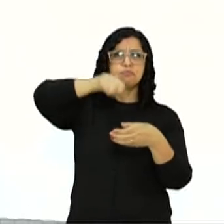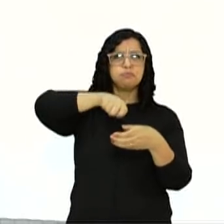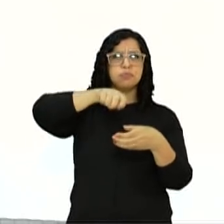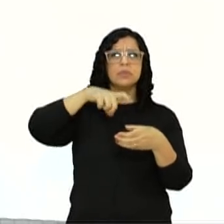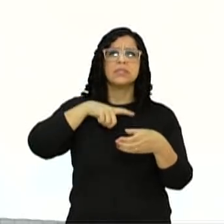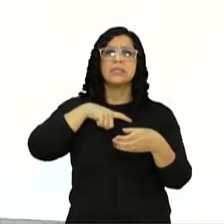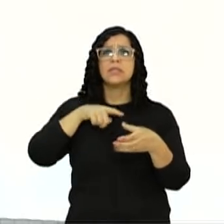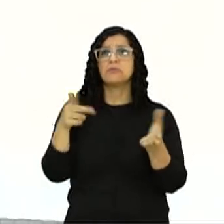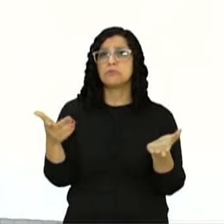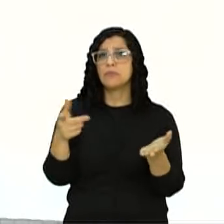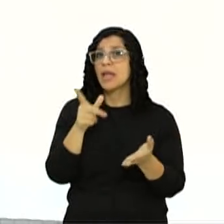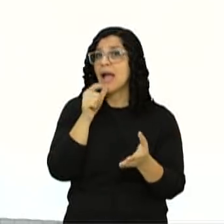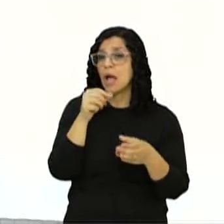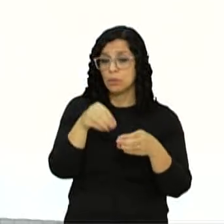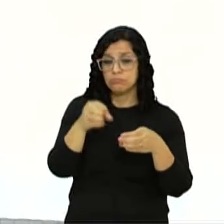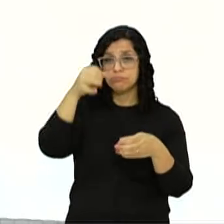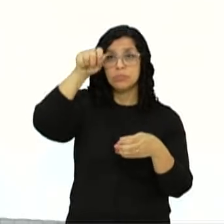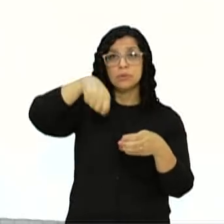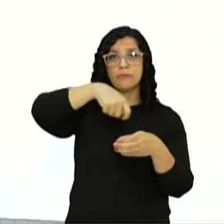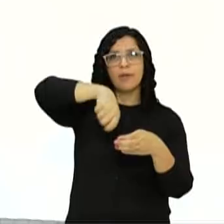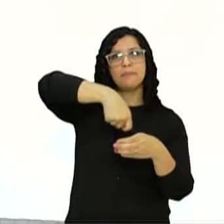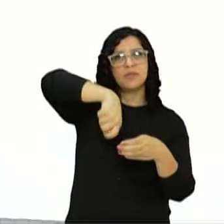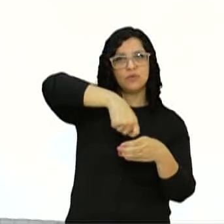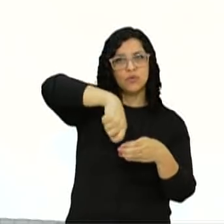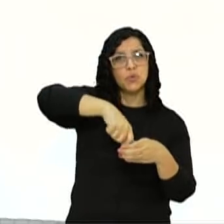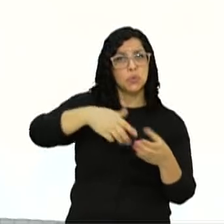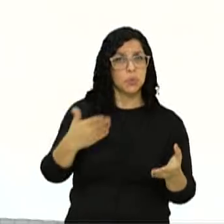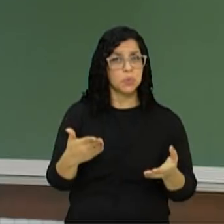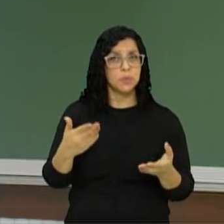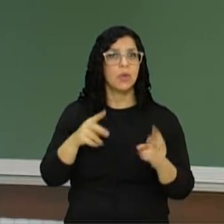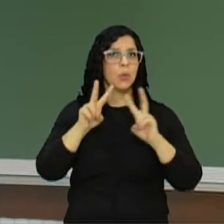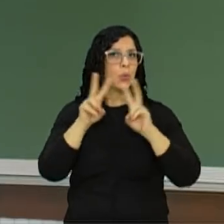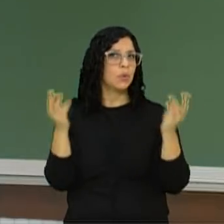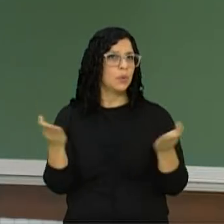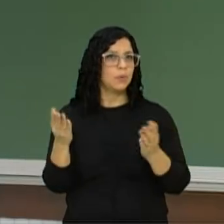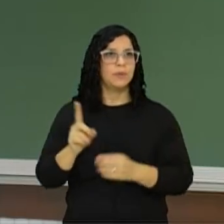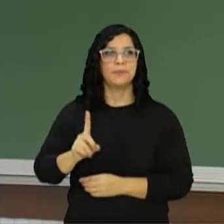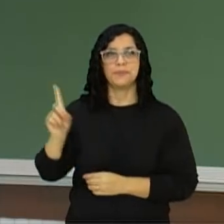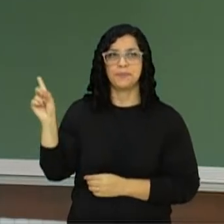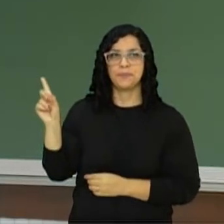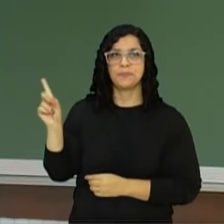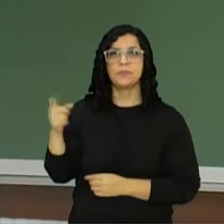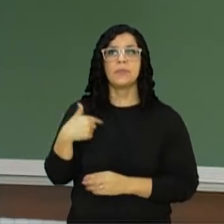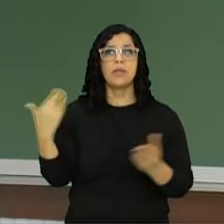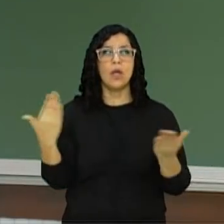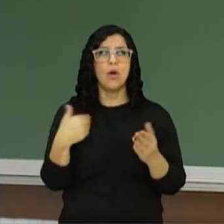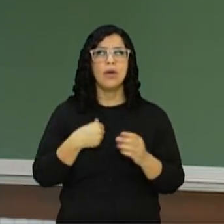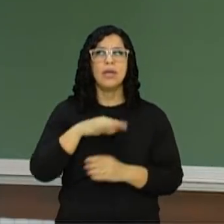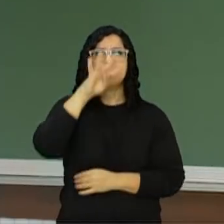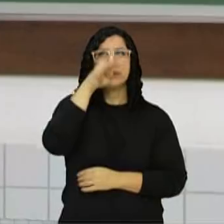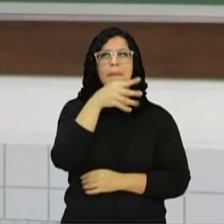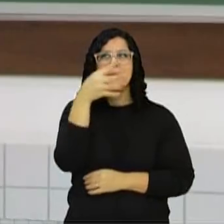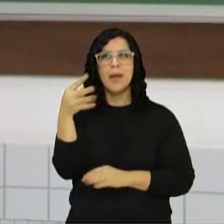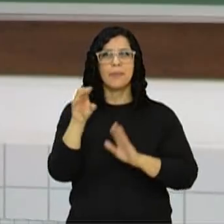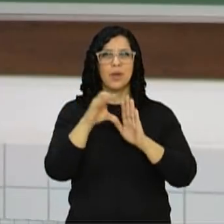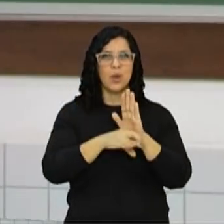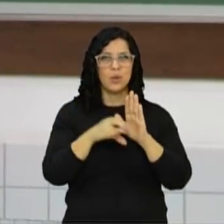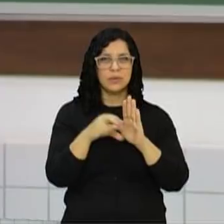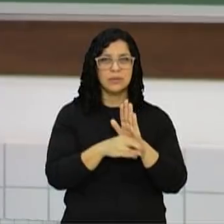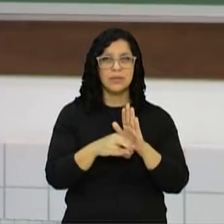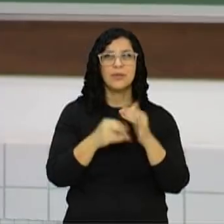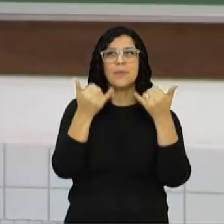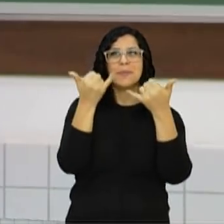num copo com água. Está misturando. É o nosso tema da aula de hoje. Vocês lembram desse mapa conceitual?